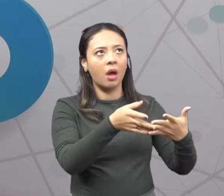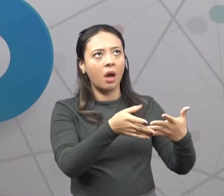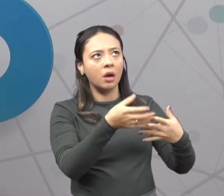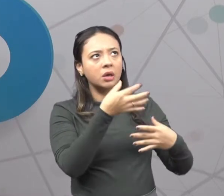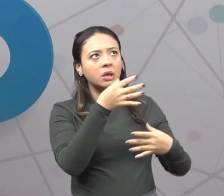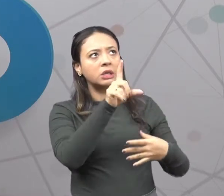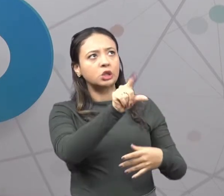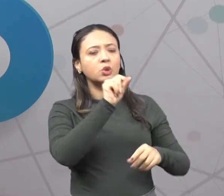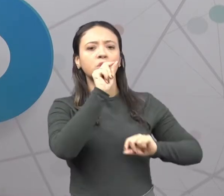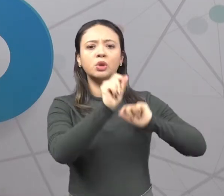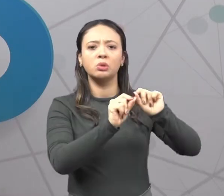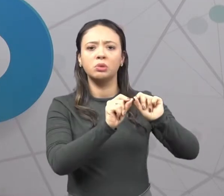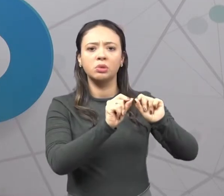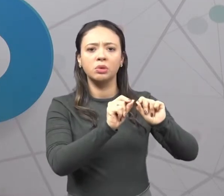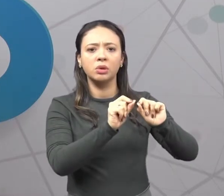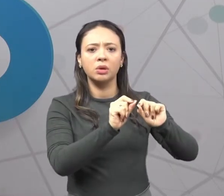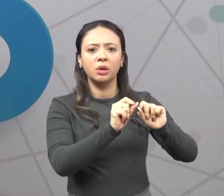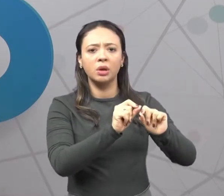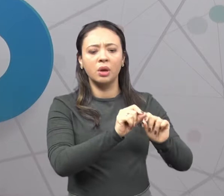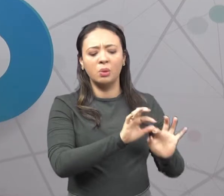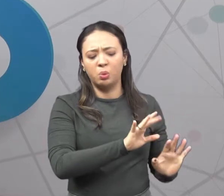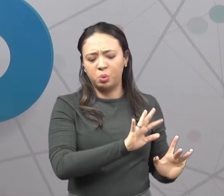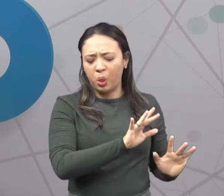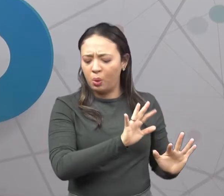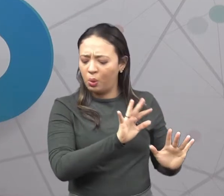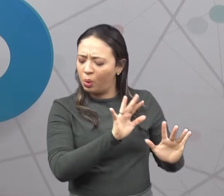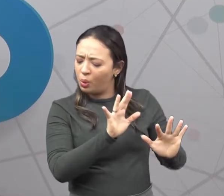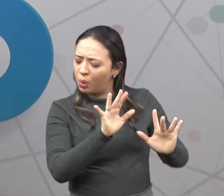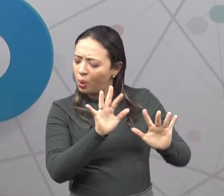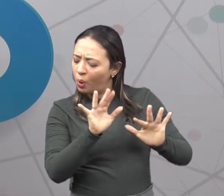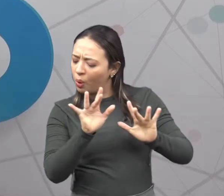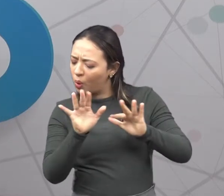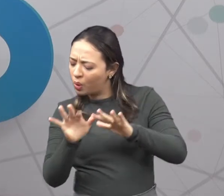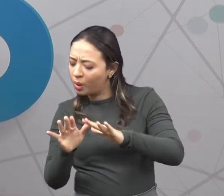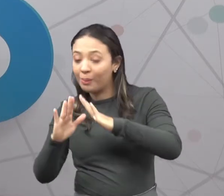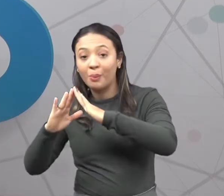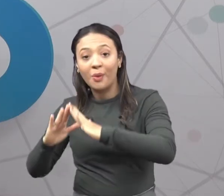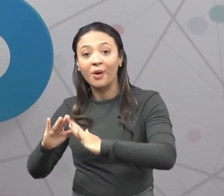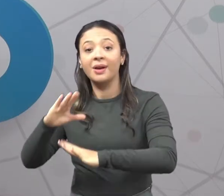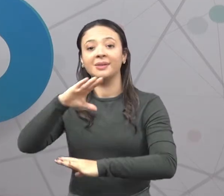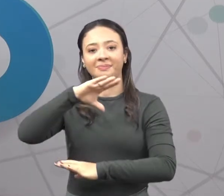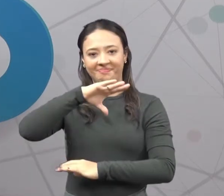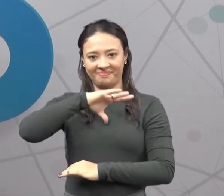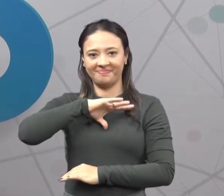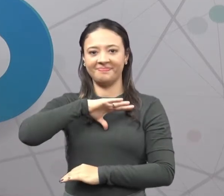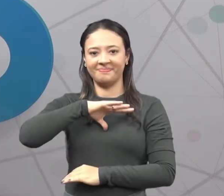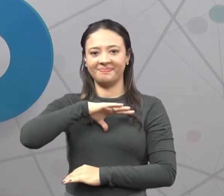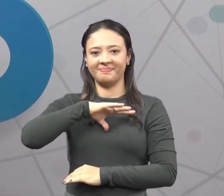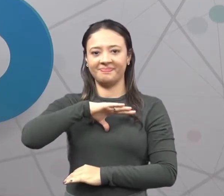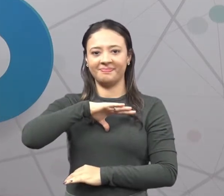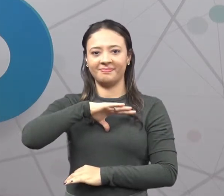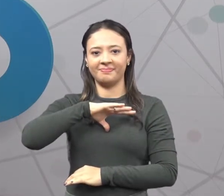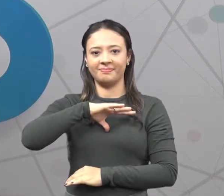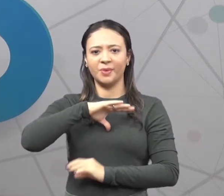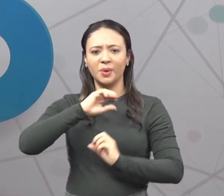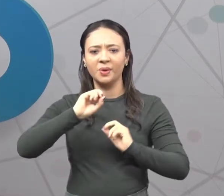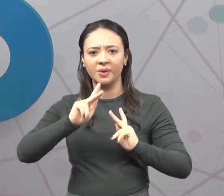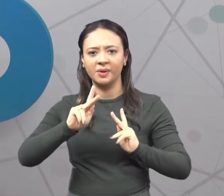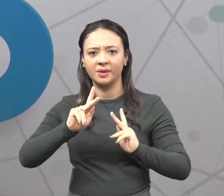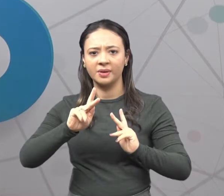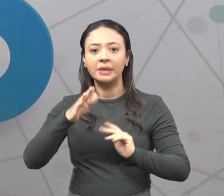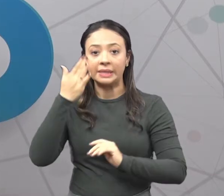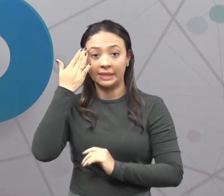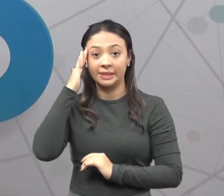decidiram, por vários motivos, irem morar nas cidades. Tudo bem